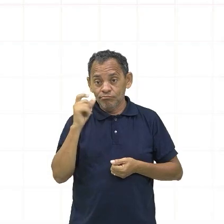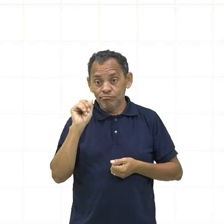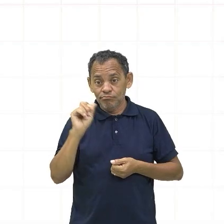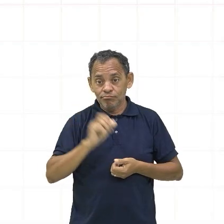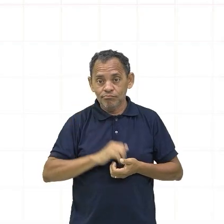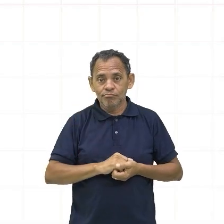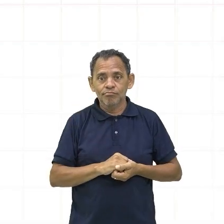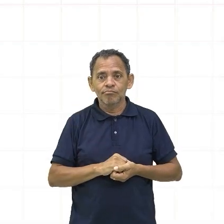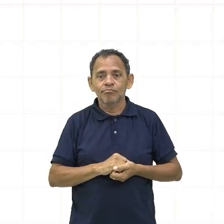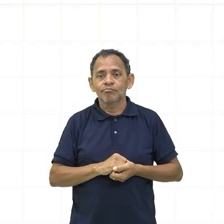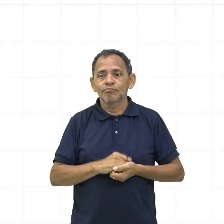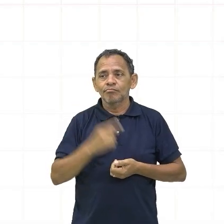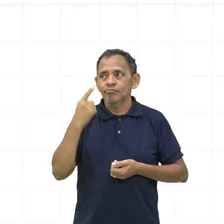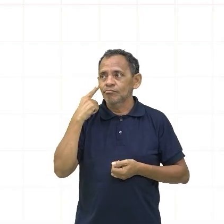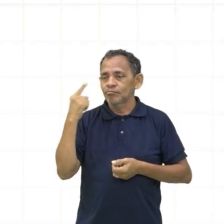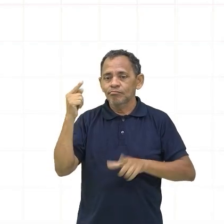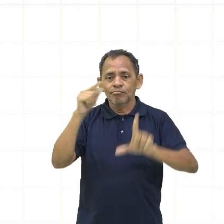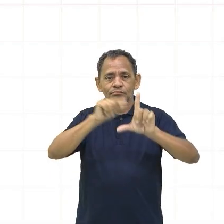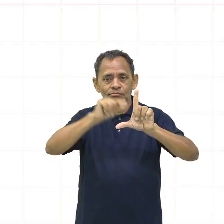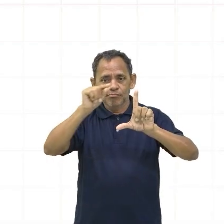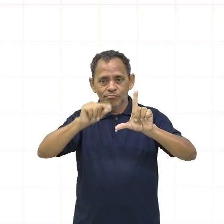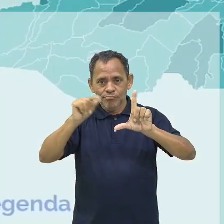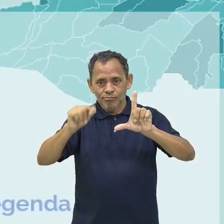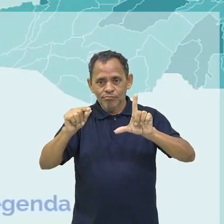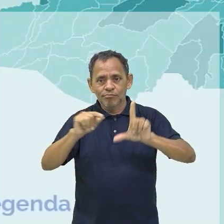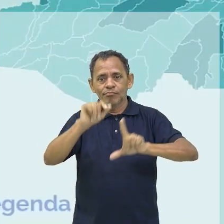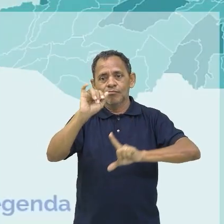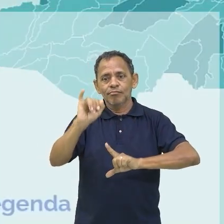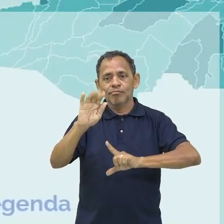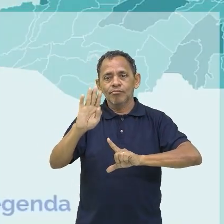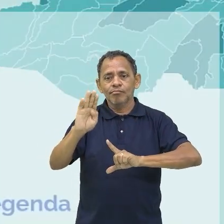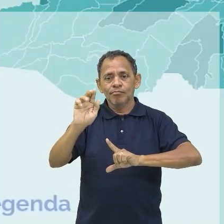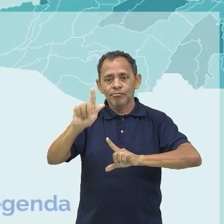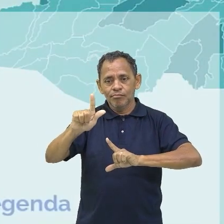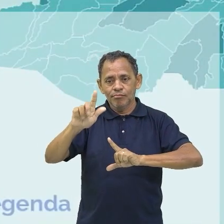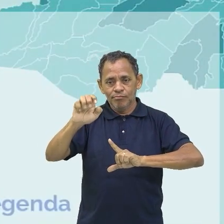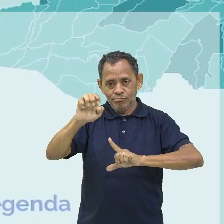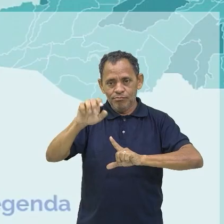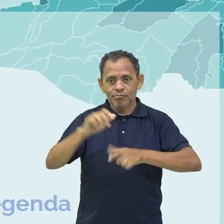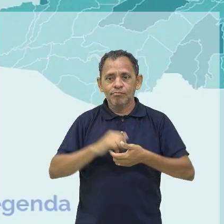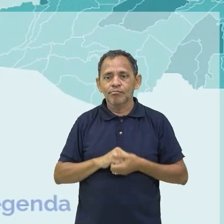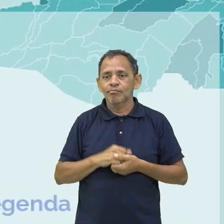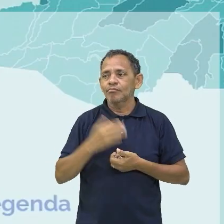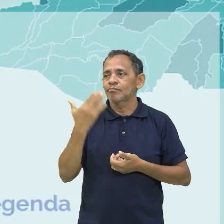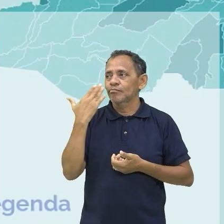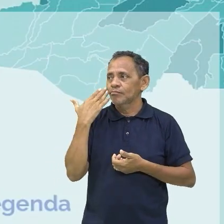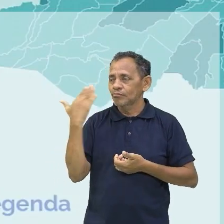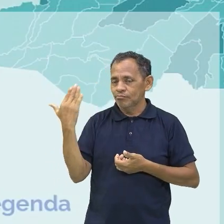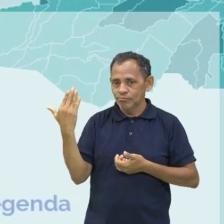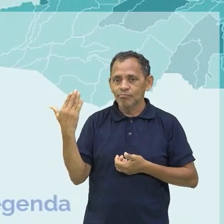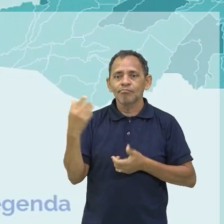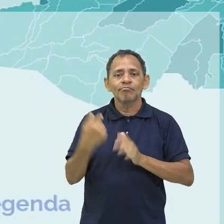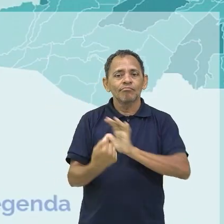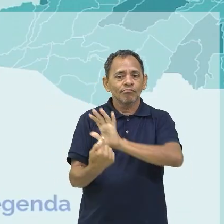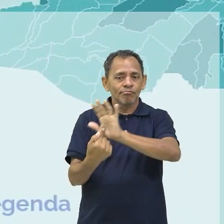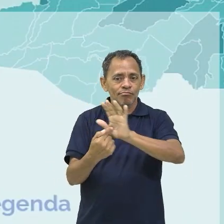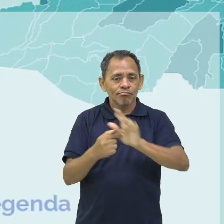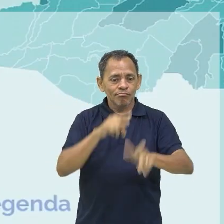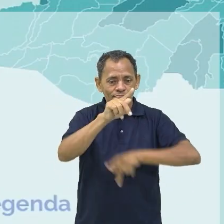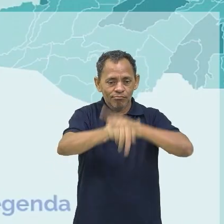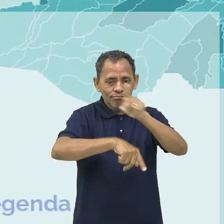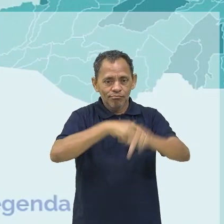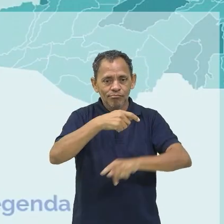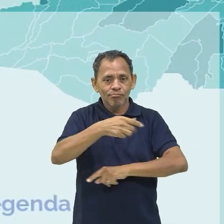o gráfico do IBGE. Observem comigo este gráfico que traz aí a população do estado